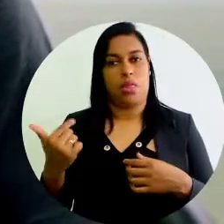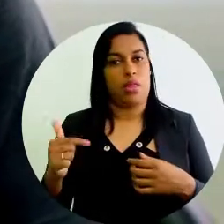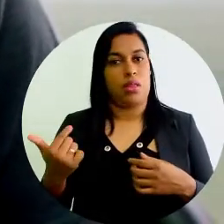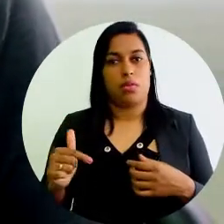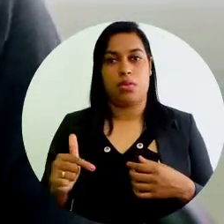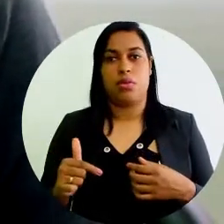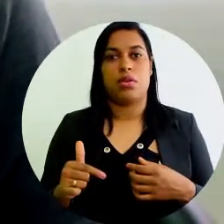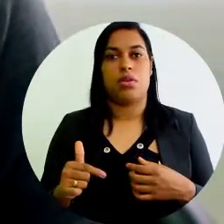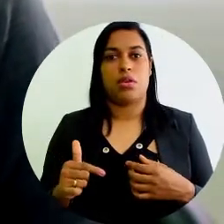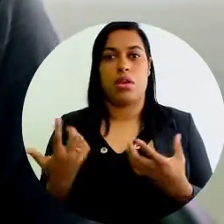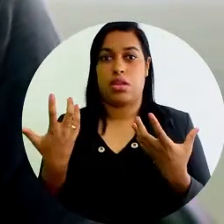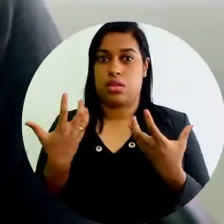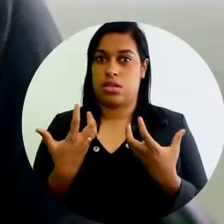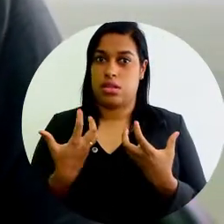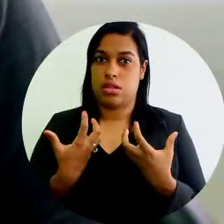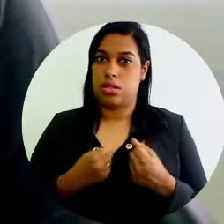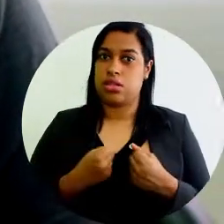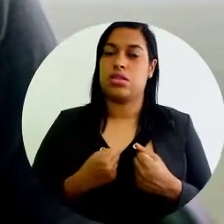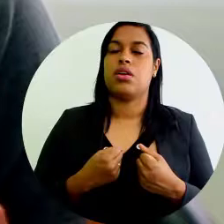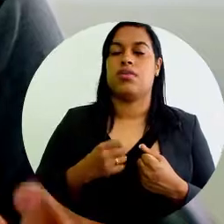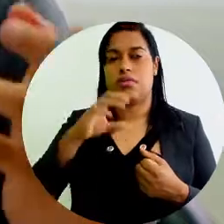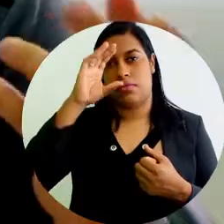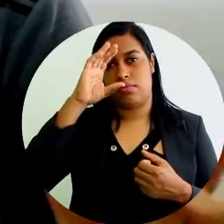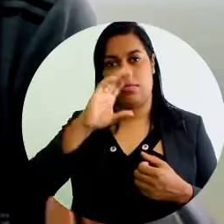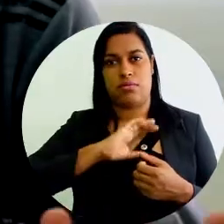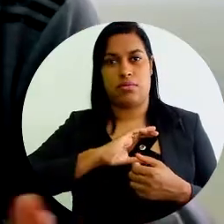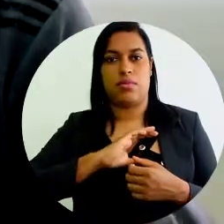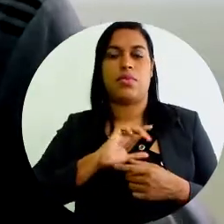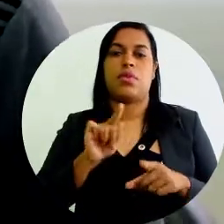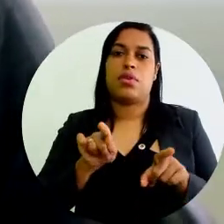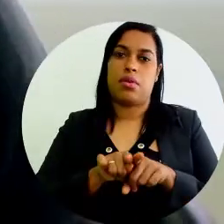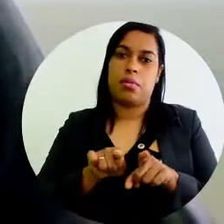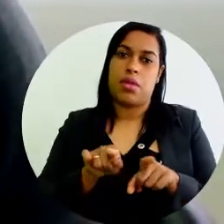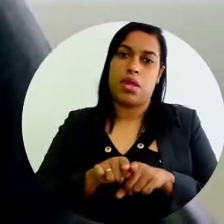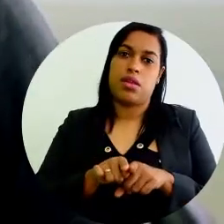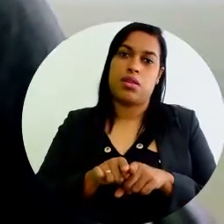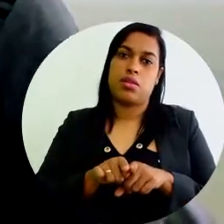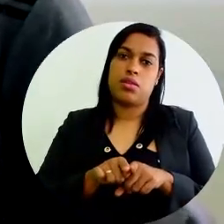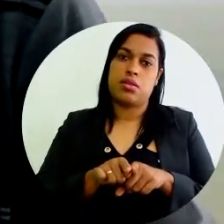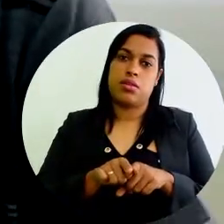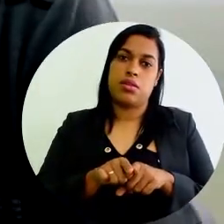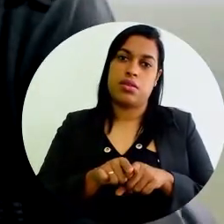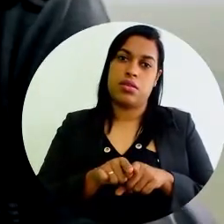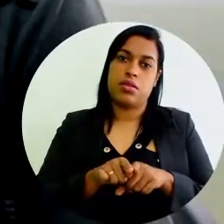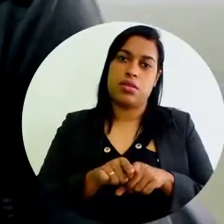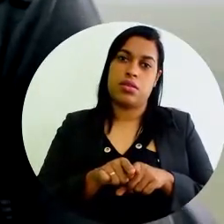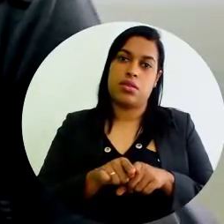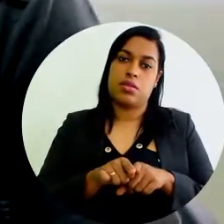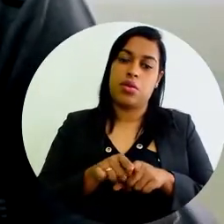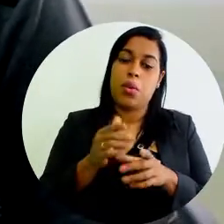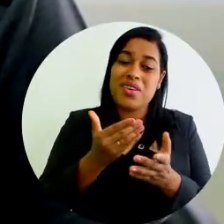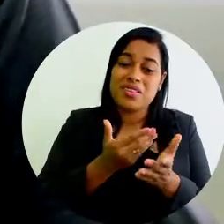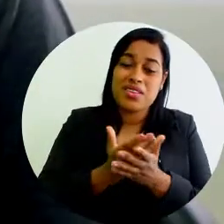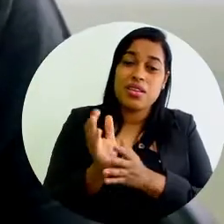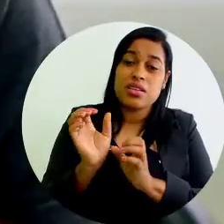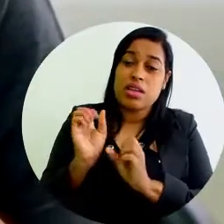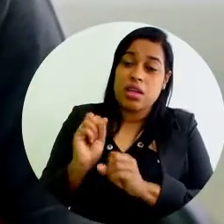estavam trajando roupas aceitáveis dentro da civilização e passaram a